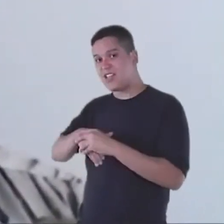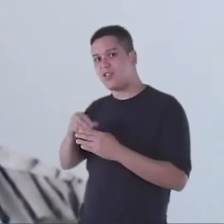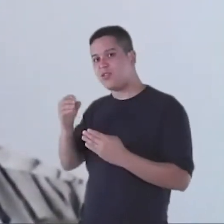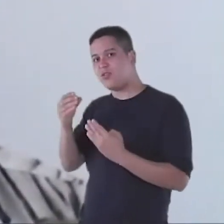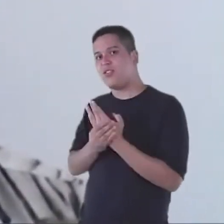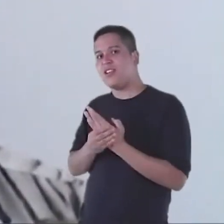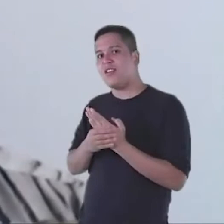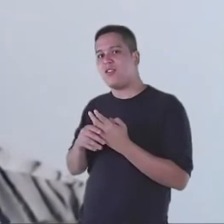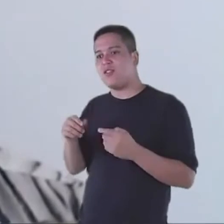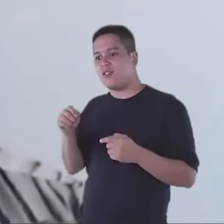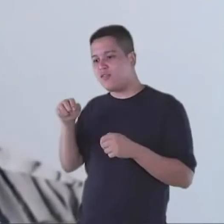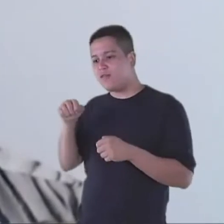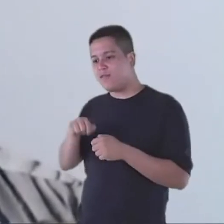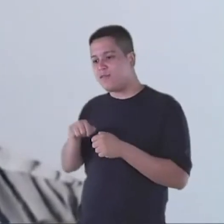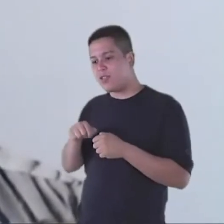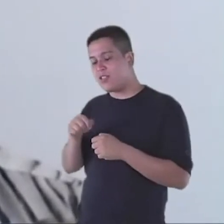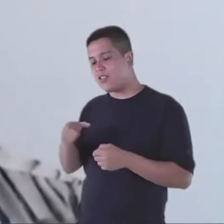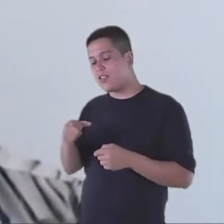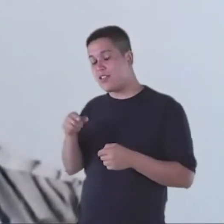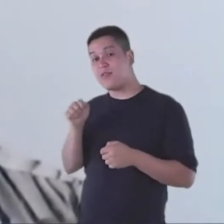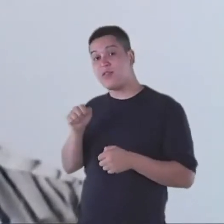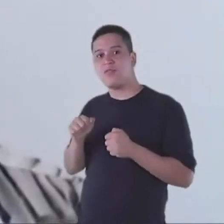para não sofrer como autor.